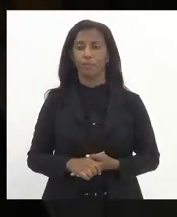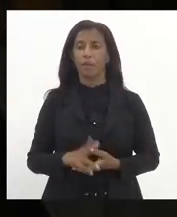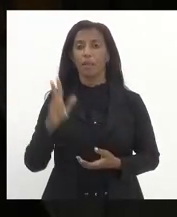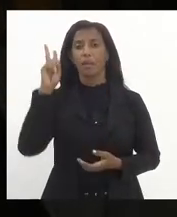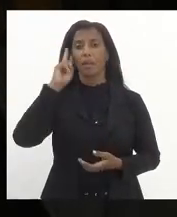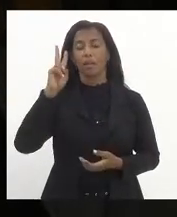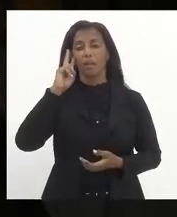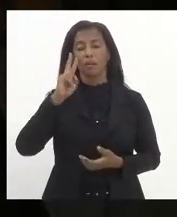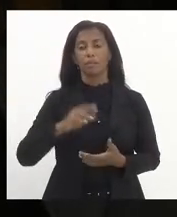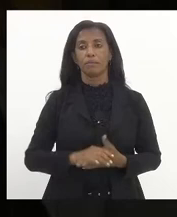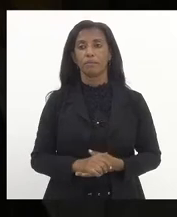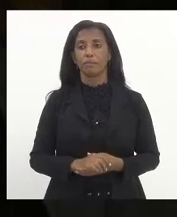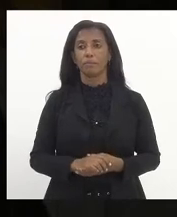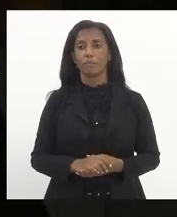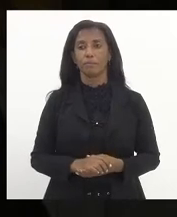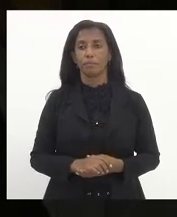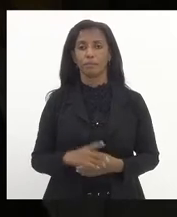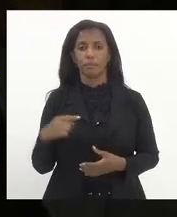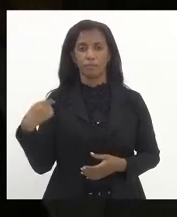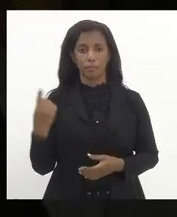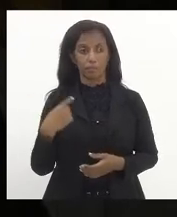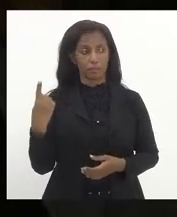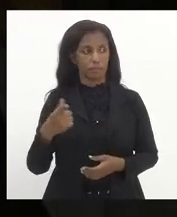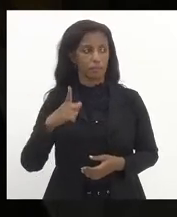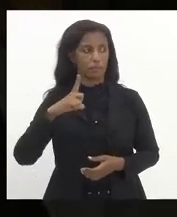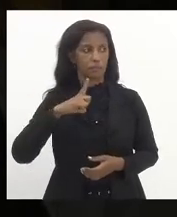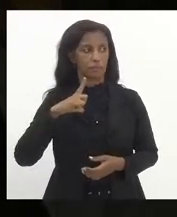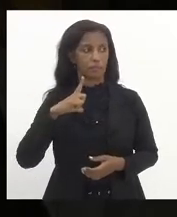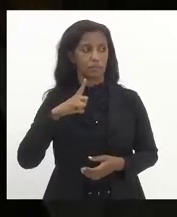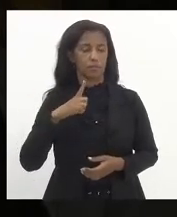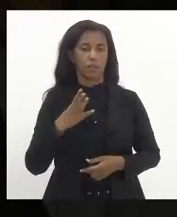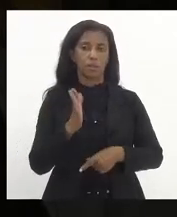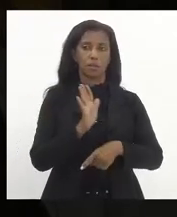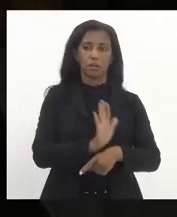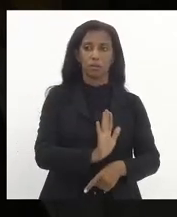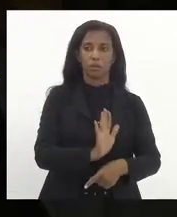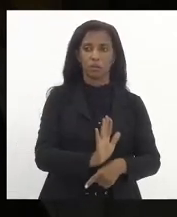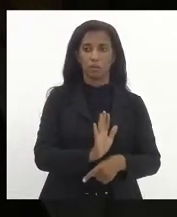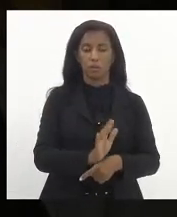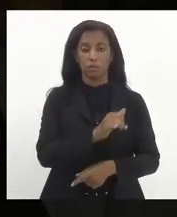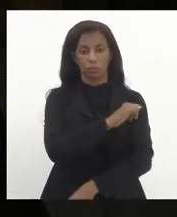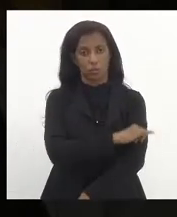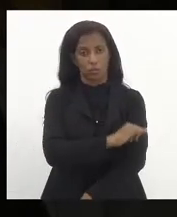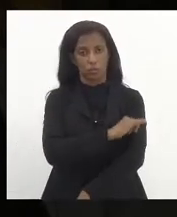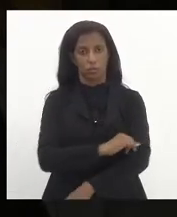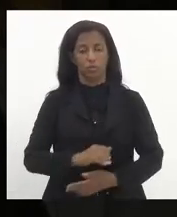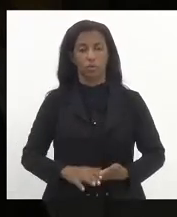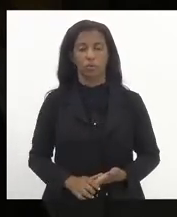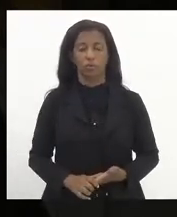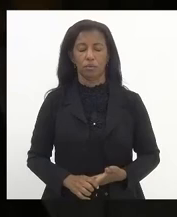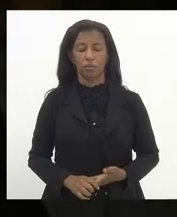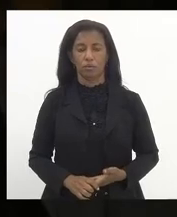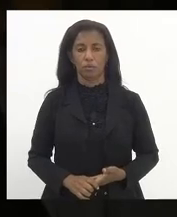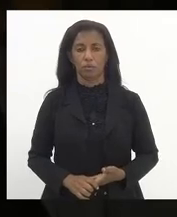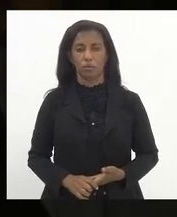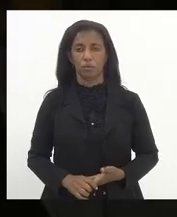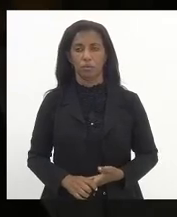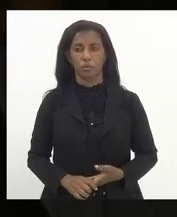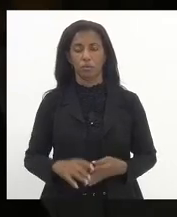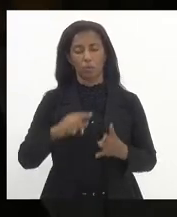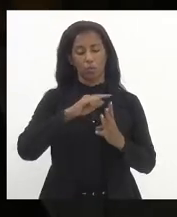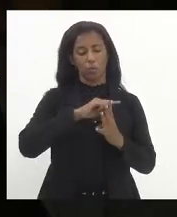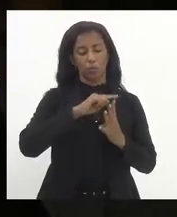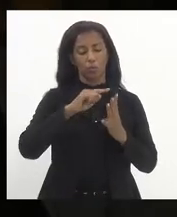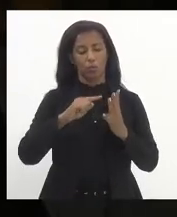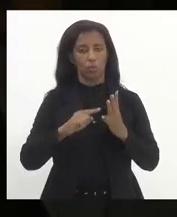lembro que nós temos sediados no Rio de Janeiro, eu diria,